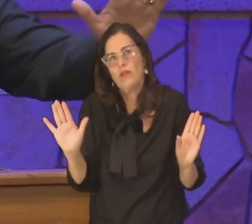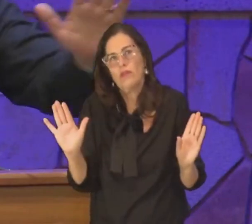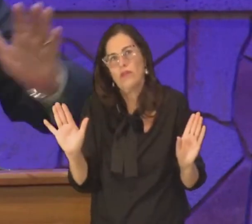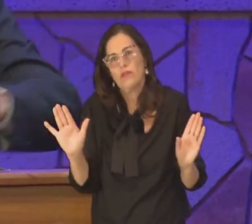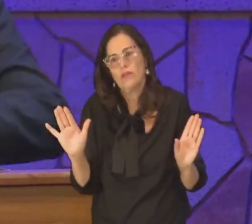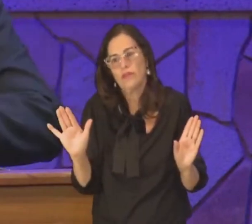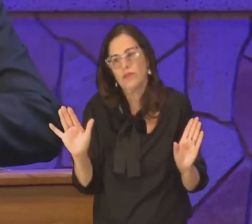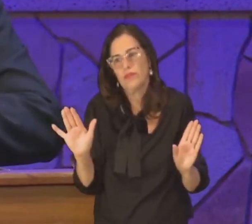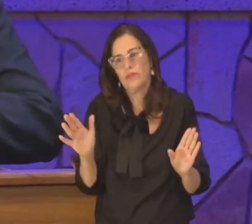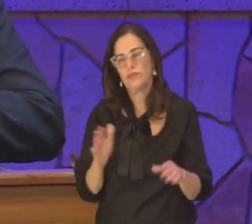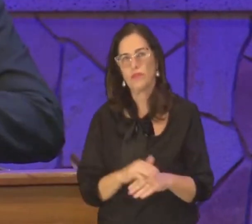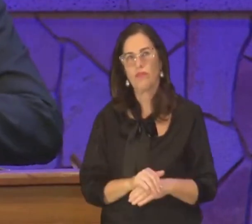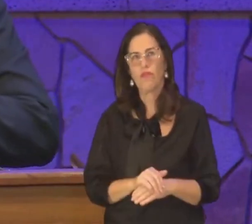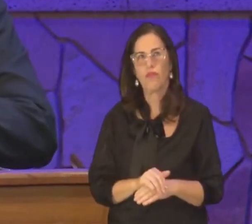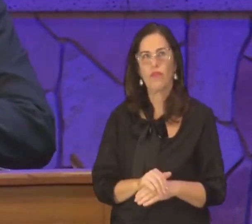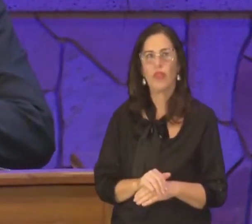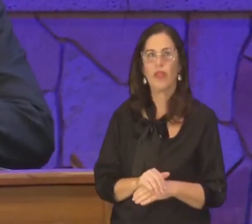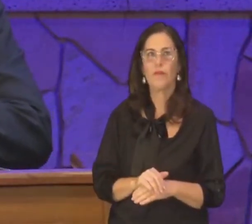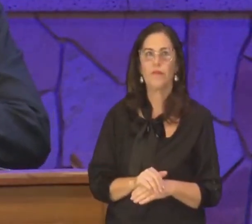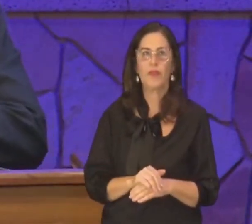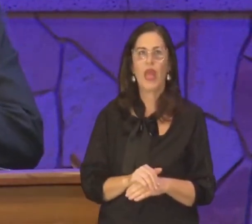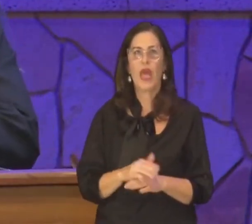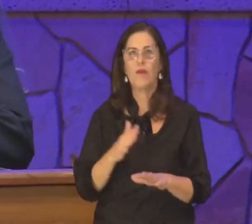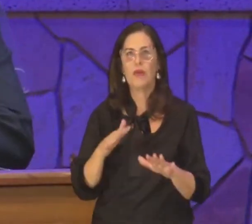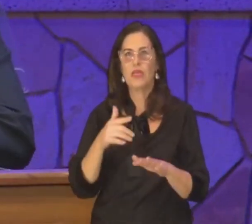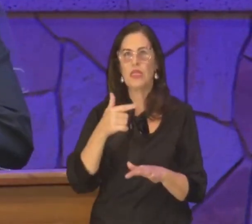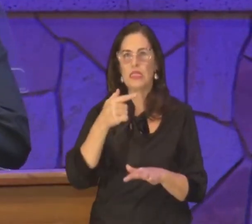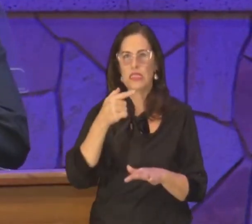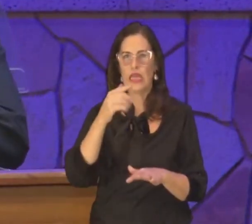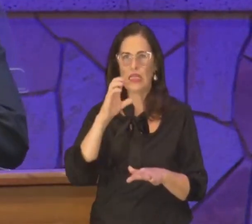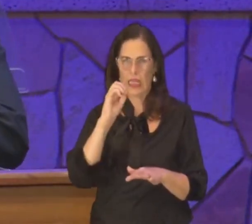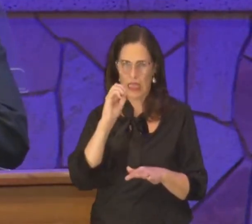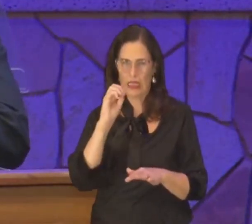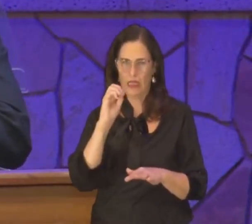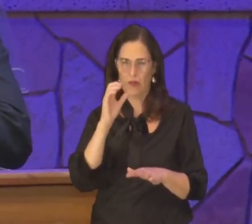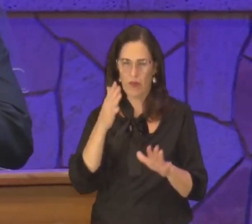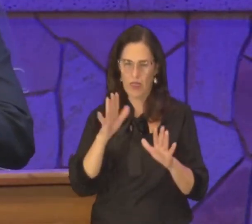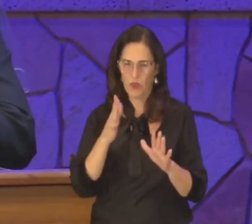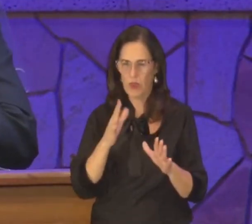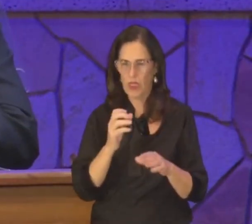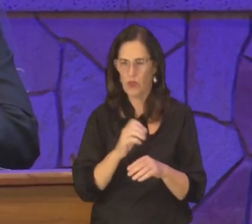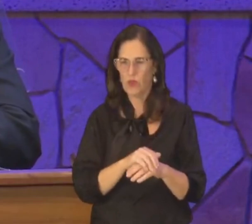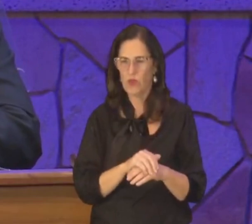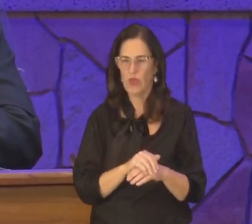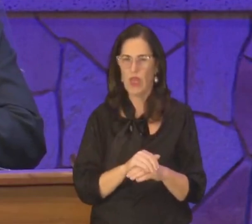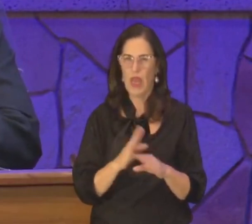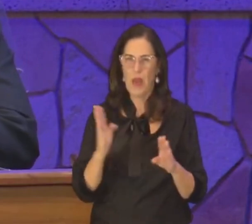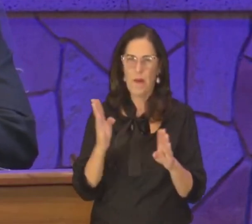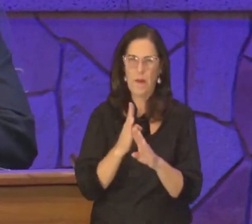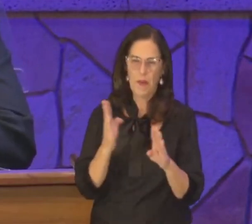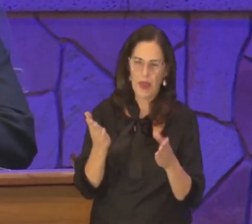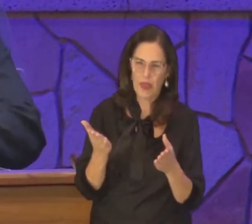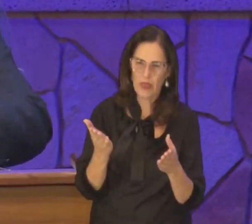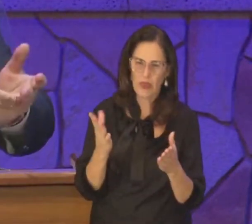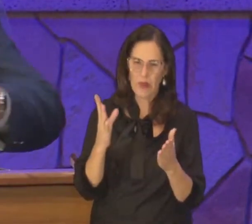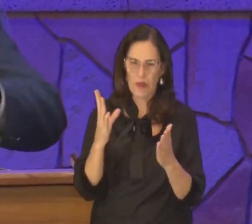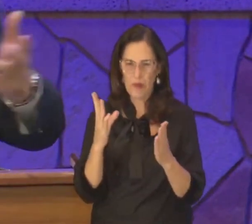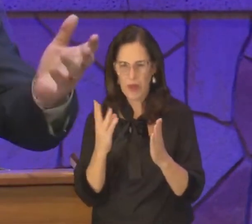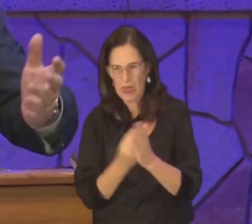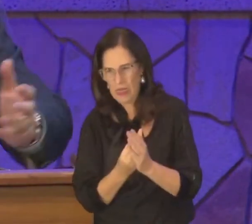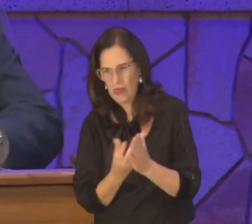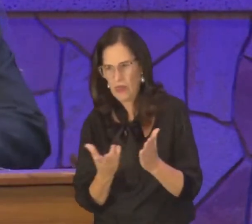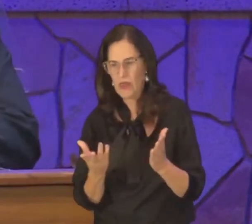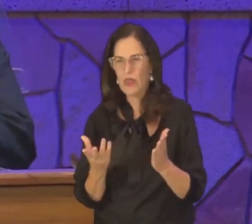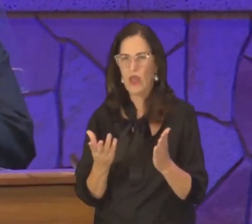Quando lá no período dos anos 70 da nossa era, quando aquelas perseguições viriam sobre a igreja, Nero